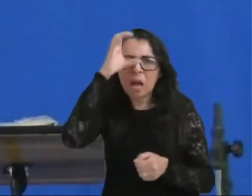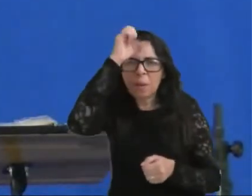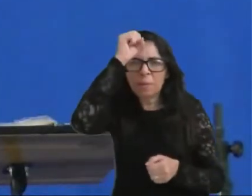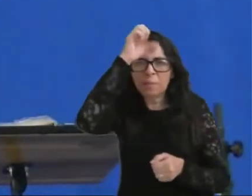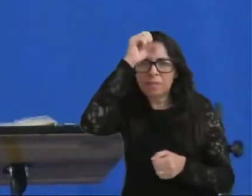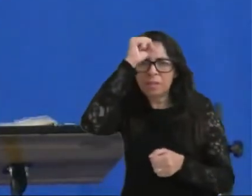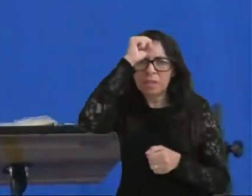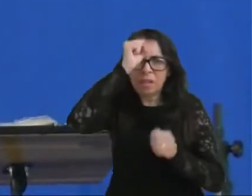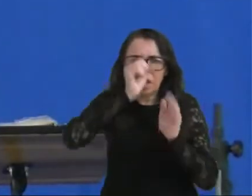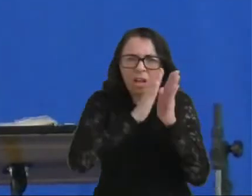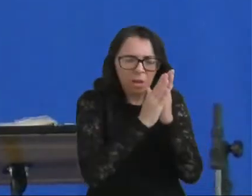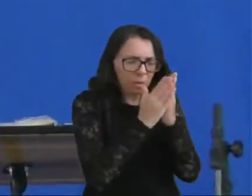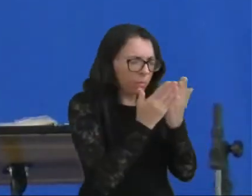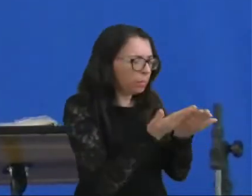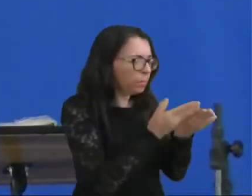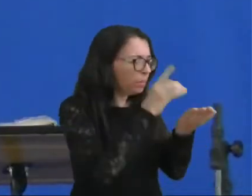Jesus,